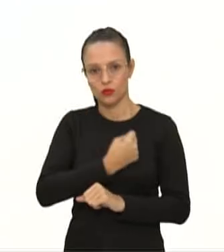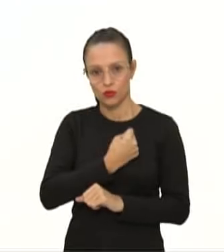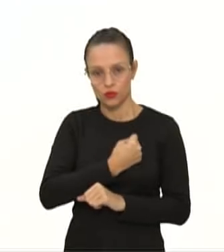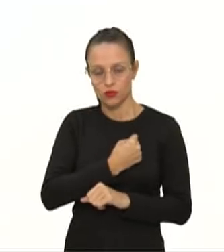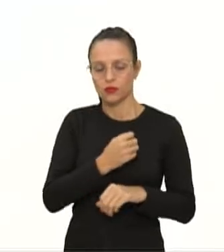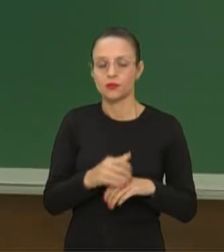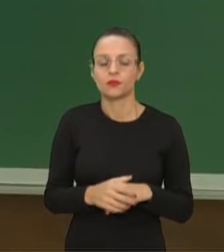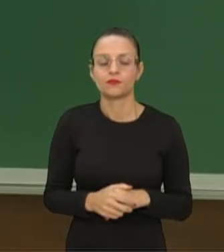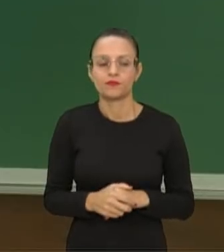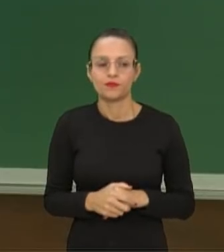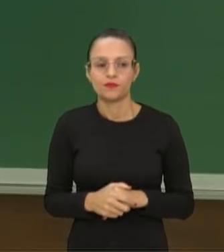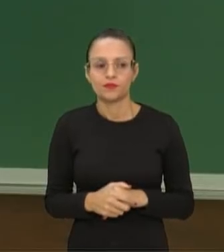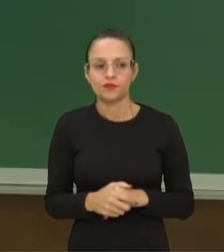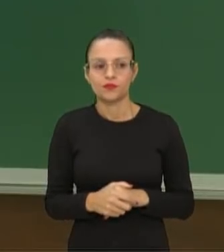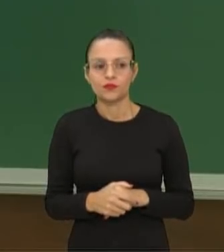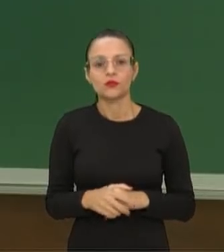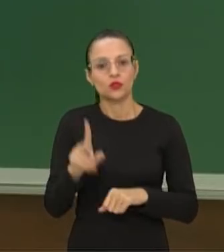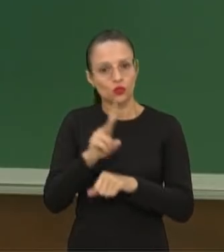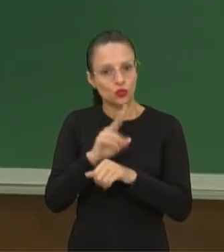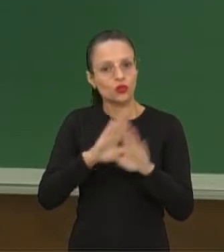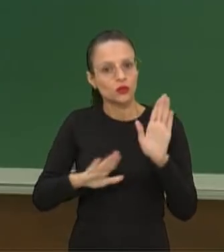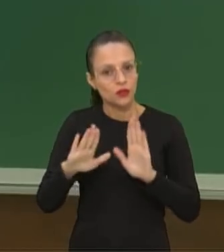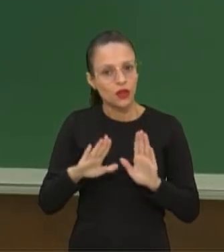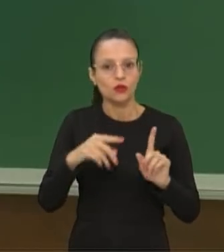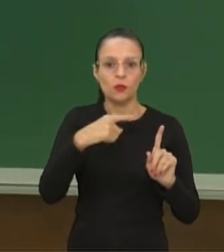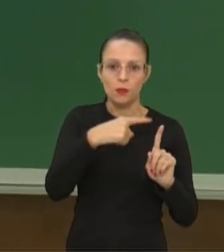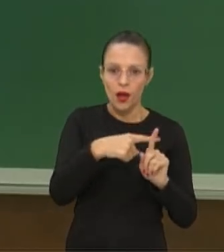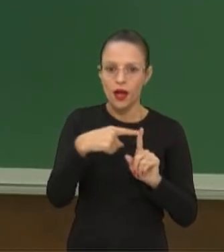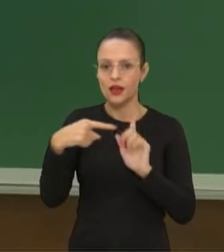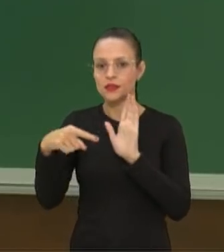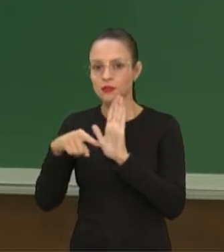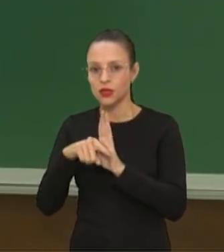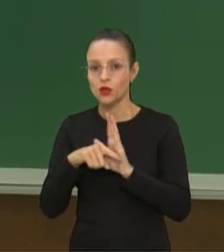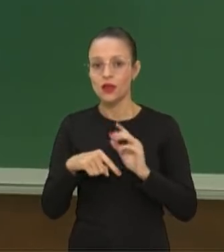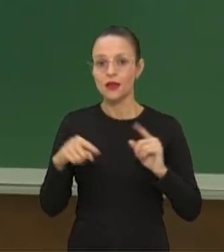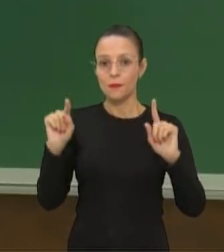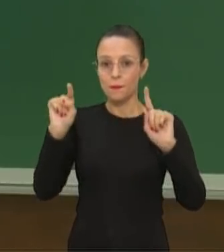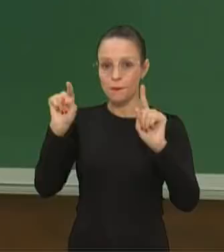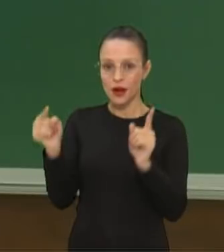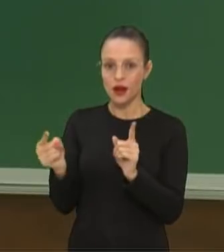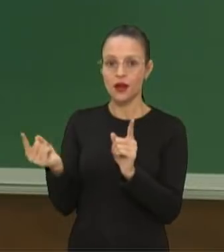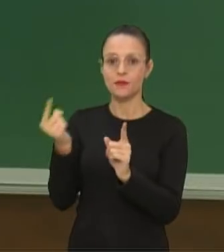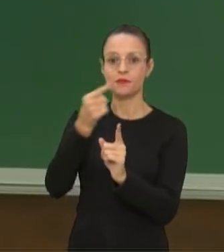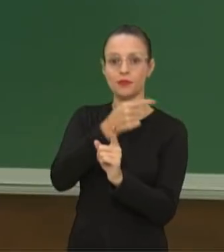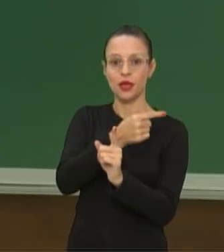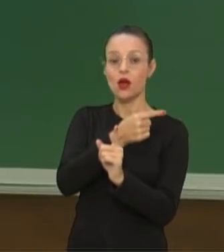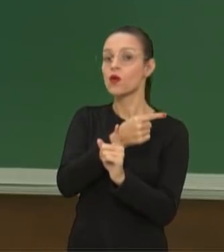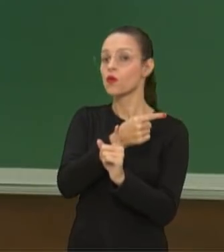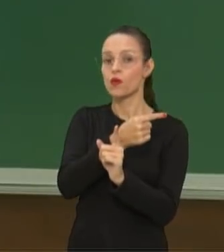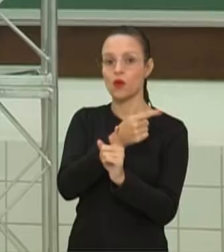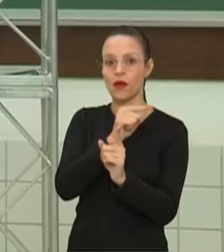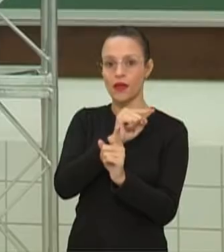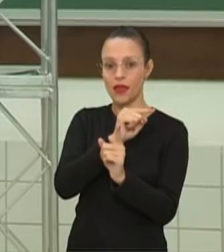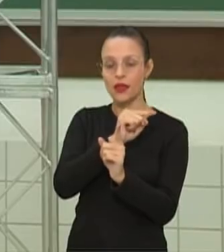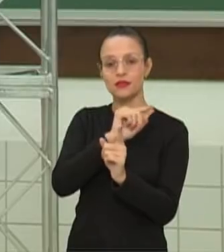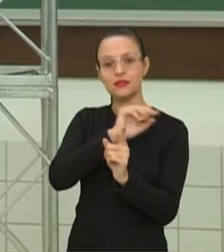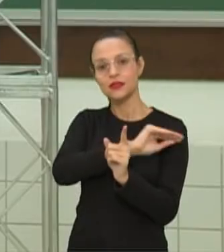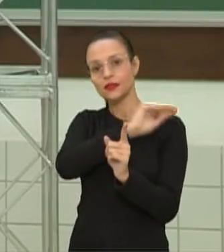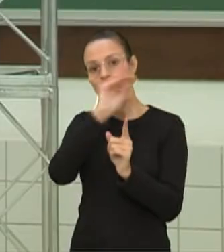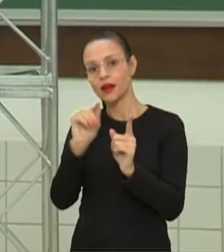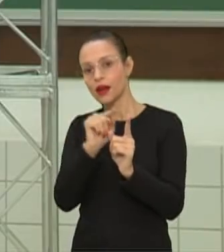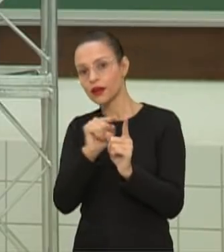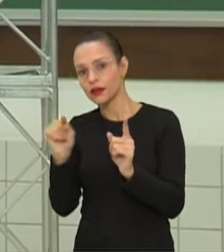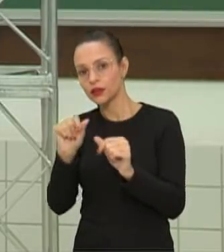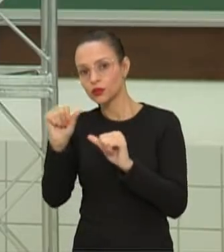aparecendo ali na continha. E cuidado com a regra de sinais. Se tiver um menos na frente do parênteses, não esqueça. Esse menos troca